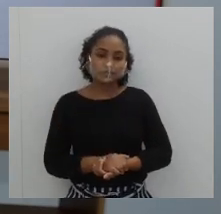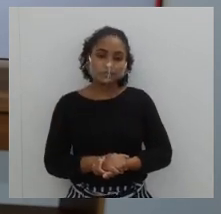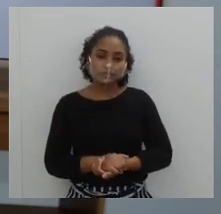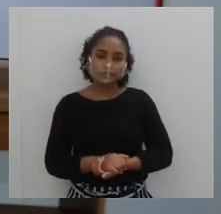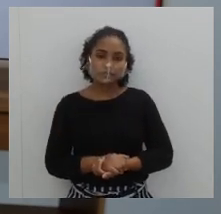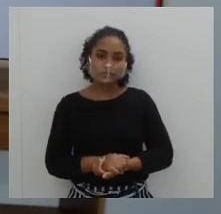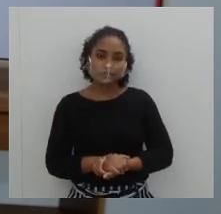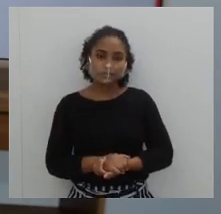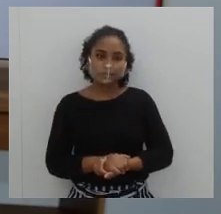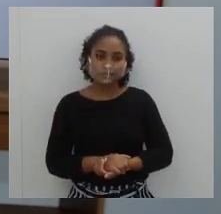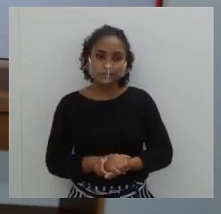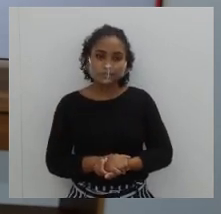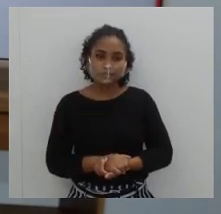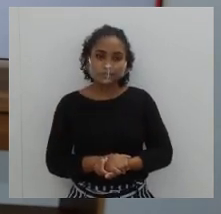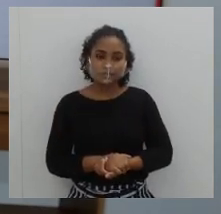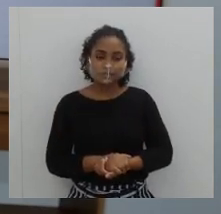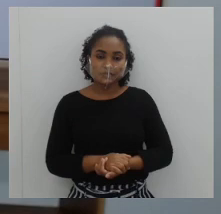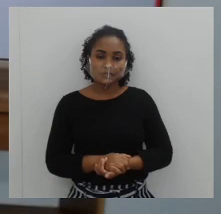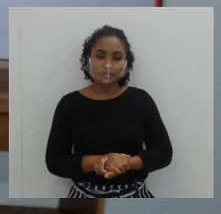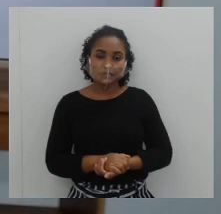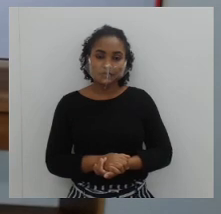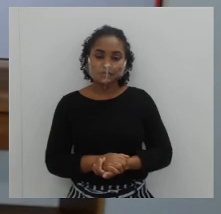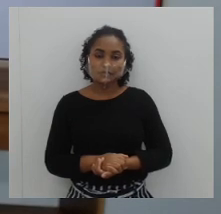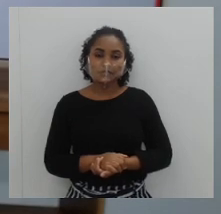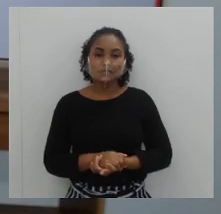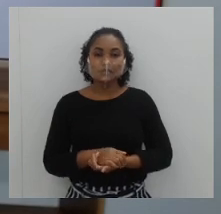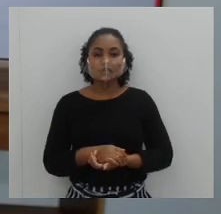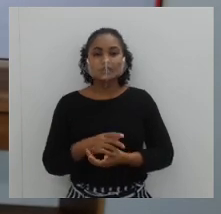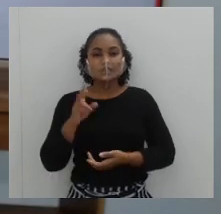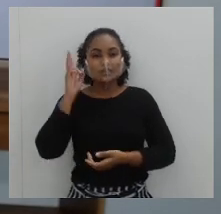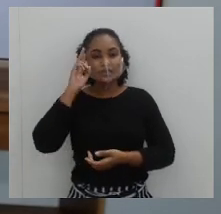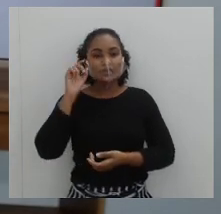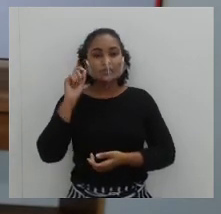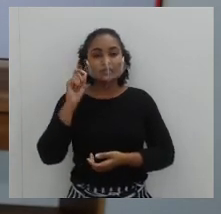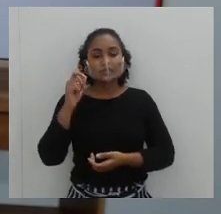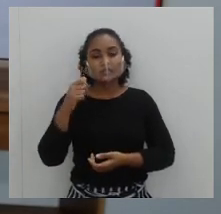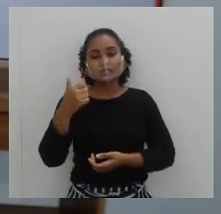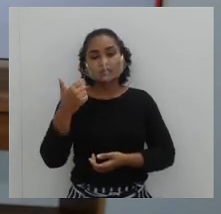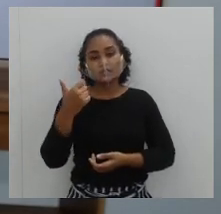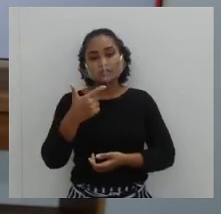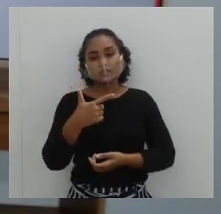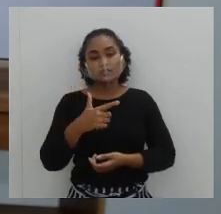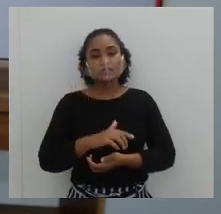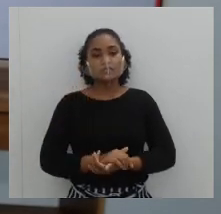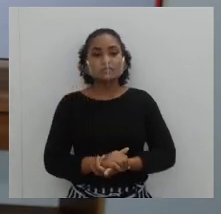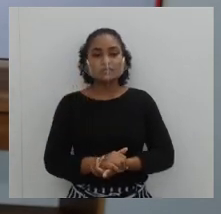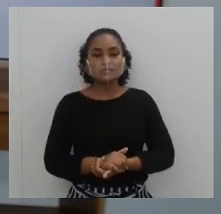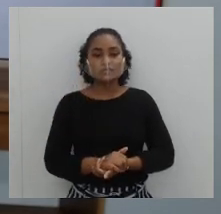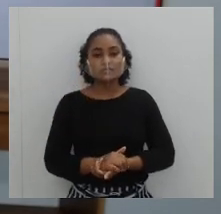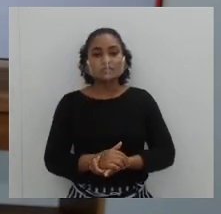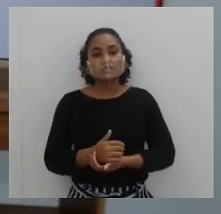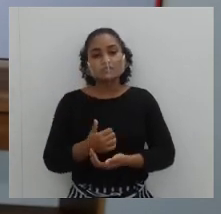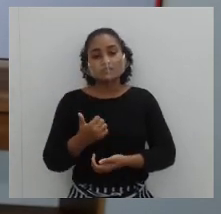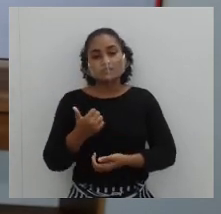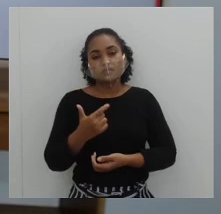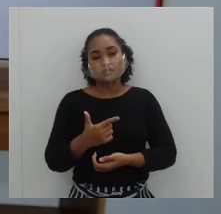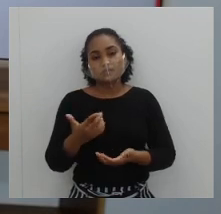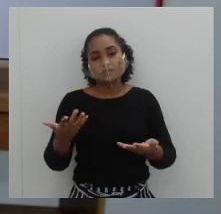Correto? E o dodecaedro, dode lembra 12. Então eu tenho 12